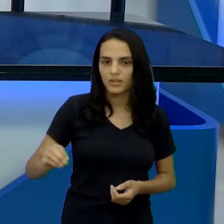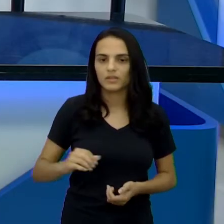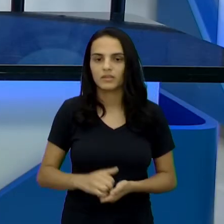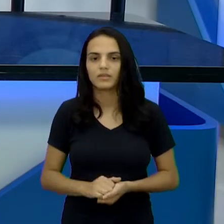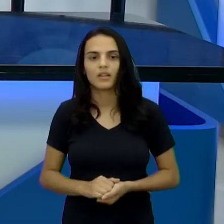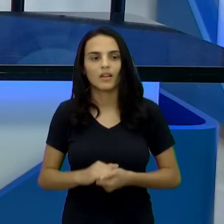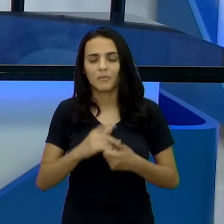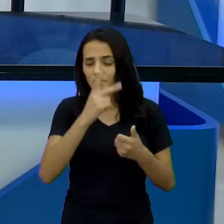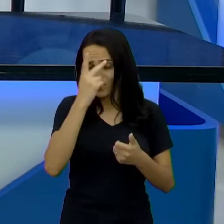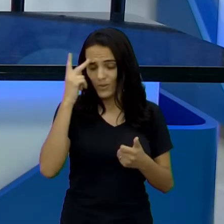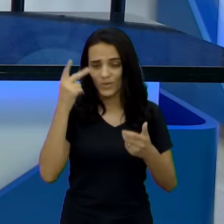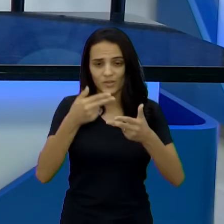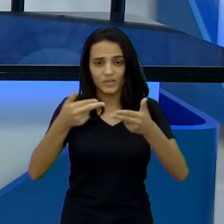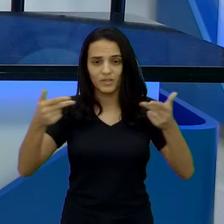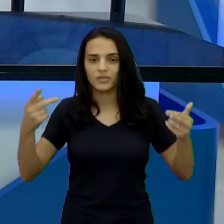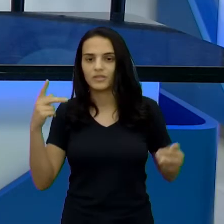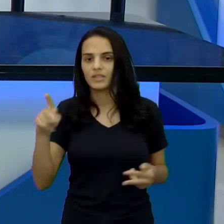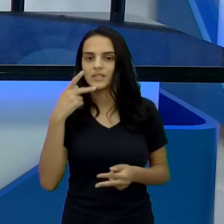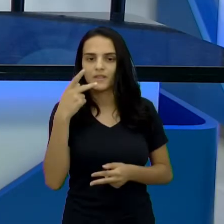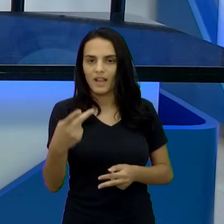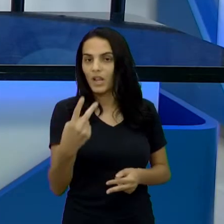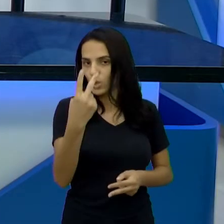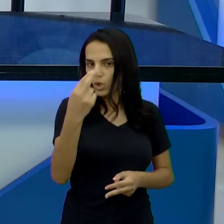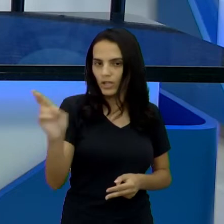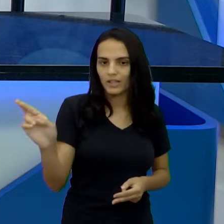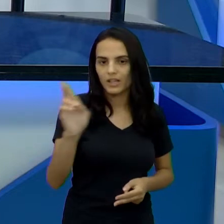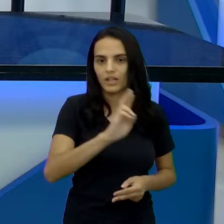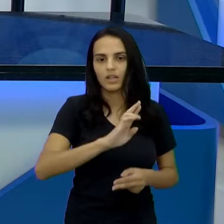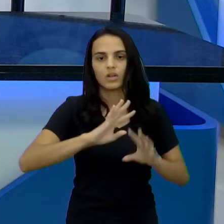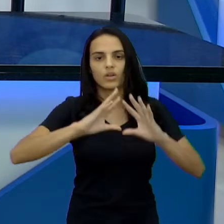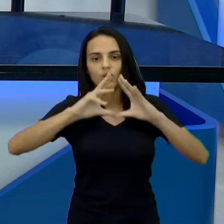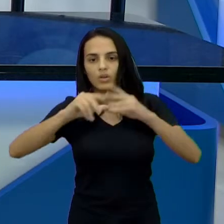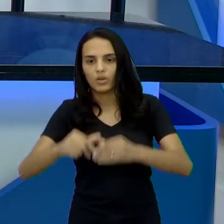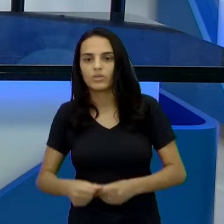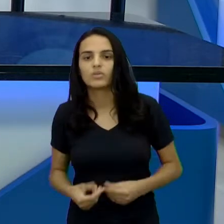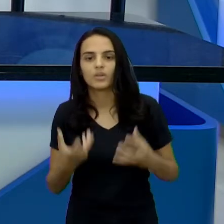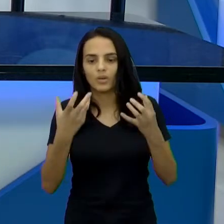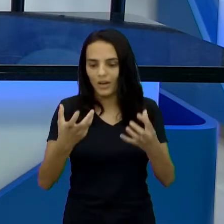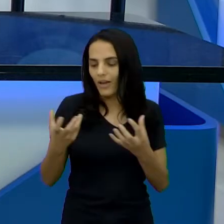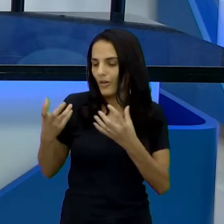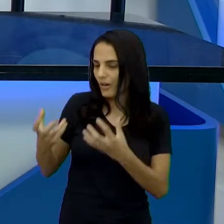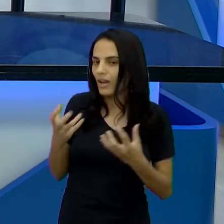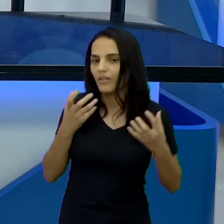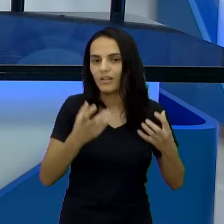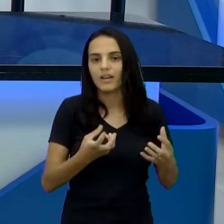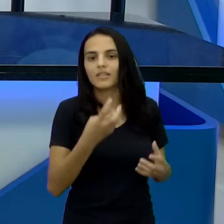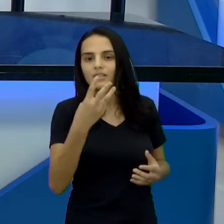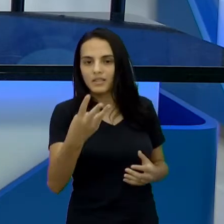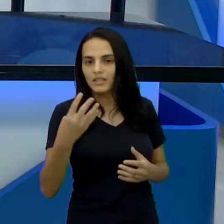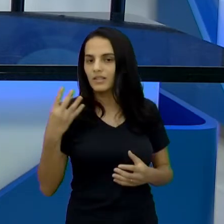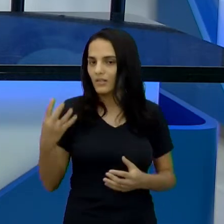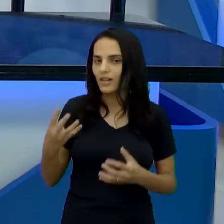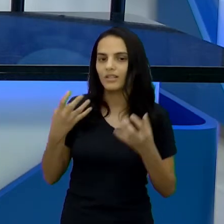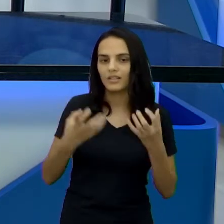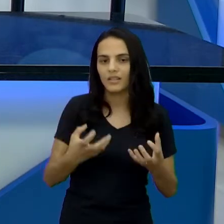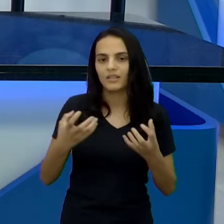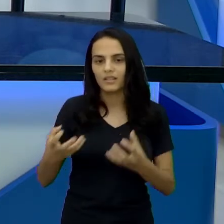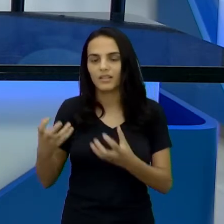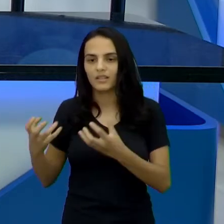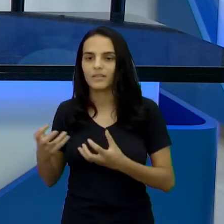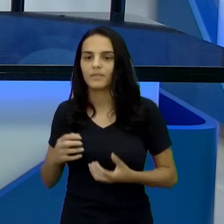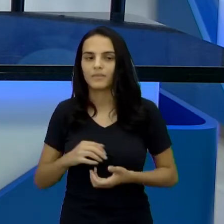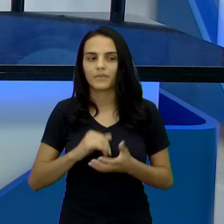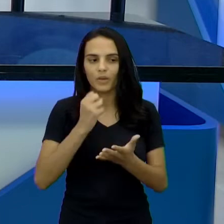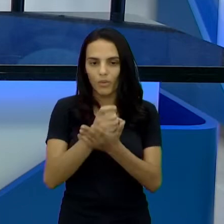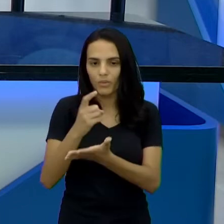é um surto. Porque você fala, eu vou gastar R$2, mas tá tudo. Você fala, menino, tá tão barato, eu vou levar 3, minha prima também quer.